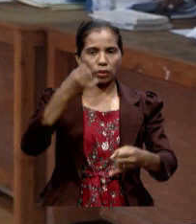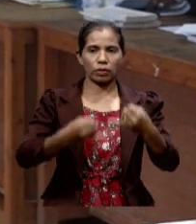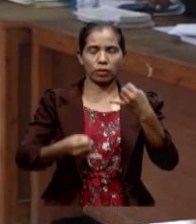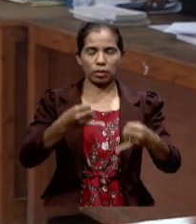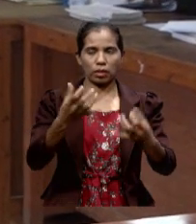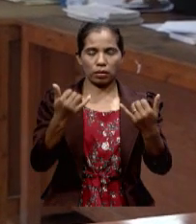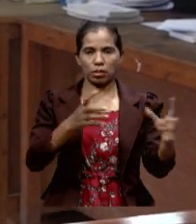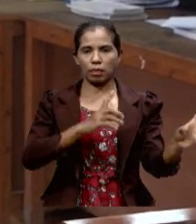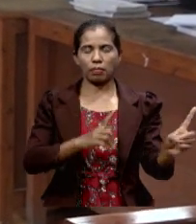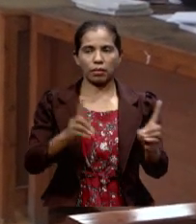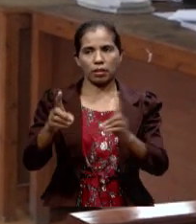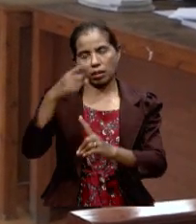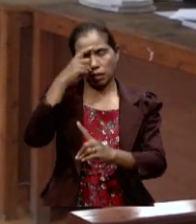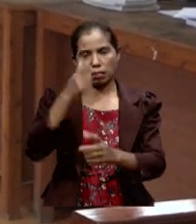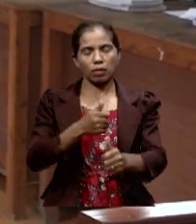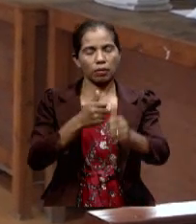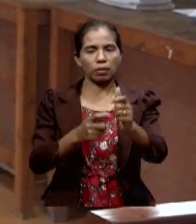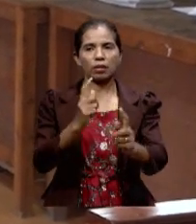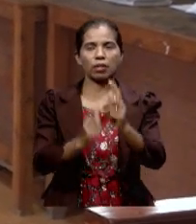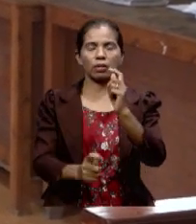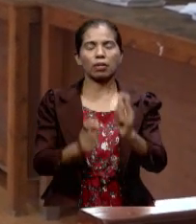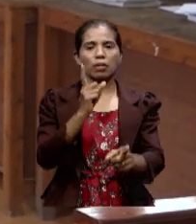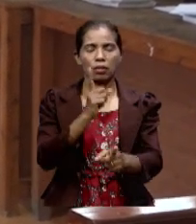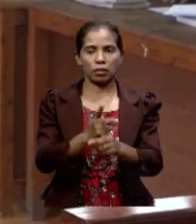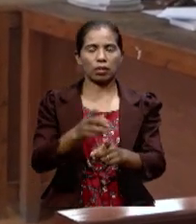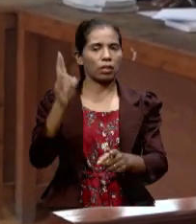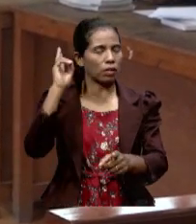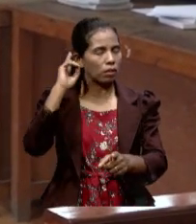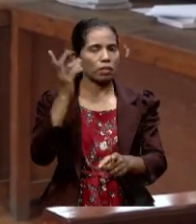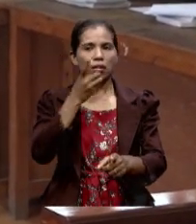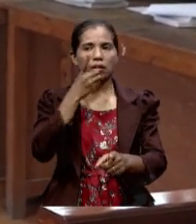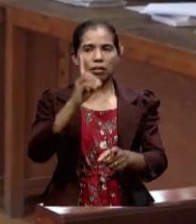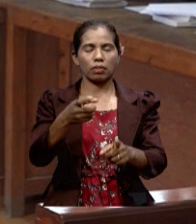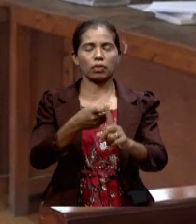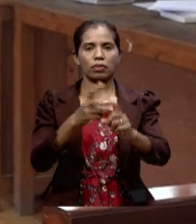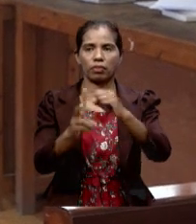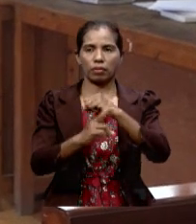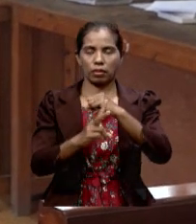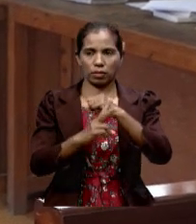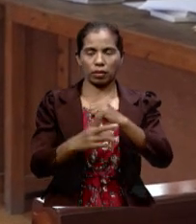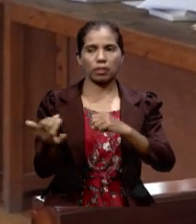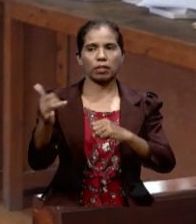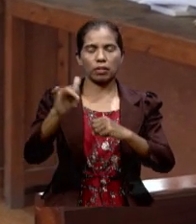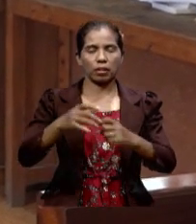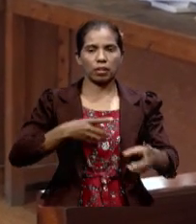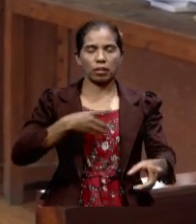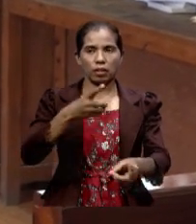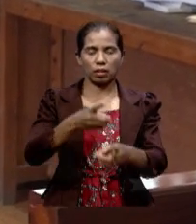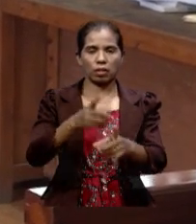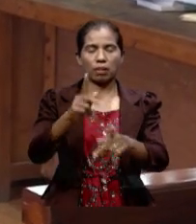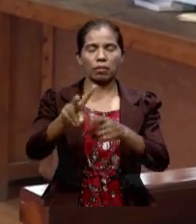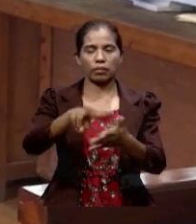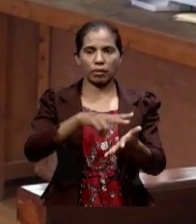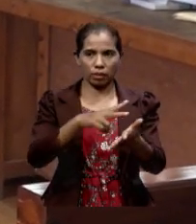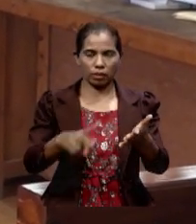dauni implementa, tamba turnia tribunal olos ne tem que rona mos declaração husi vítima, ne be sirene direito ema viola, tamba